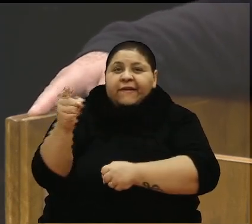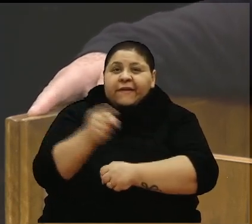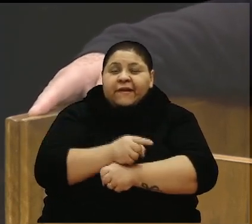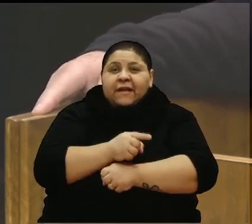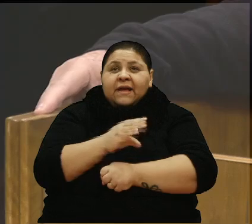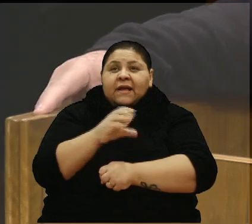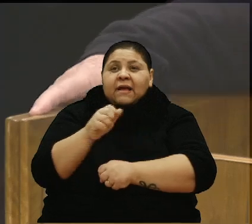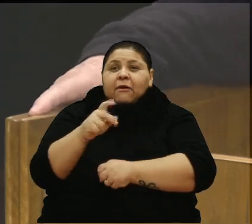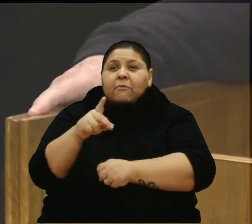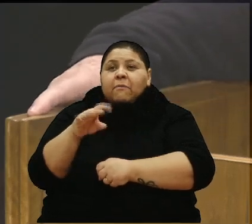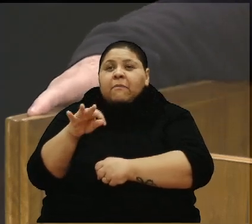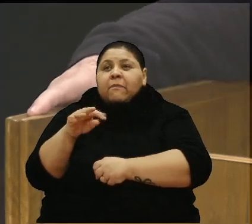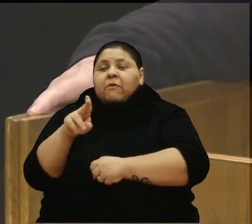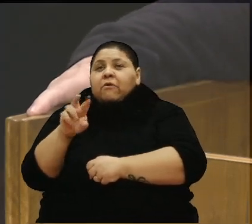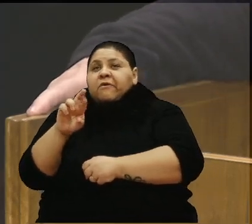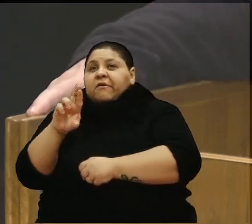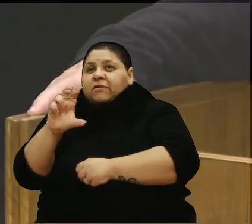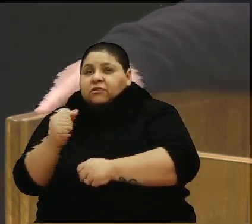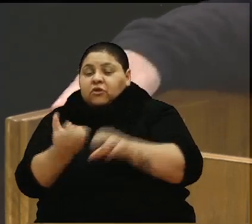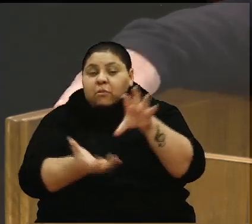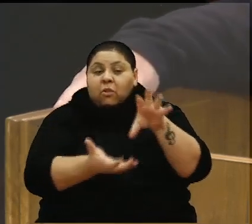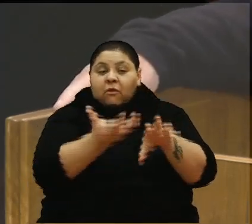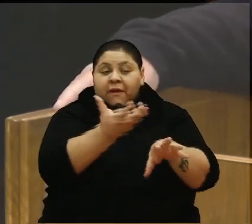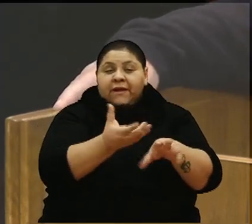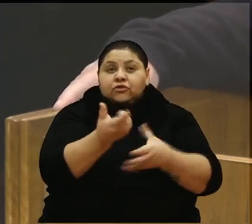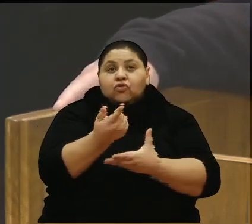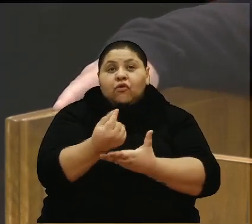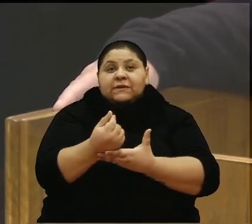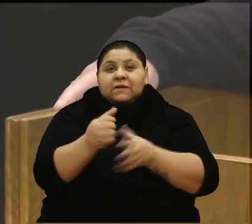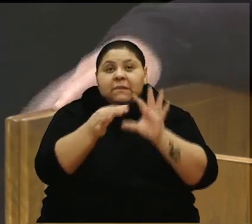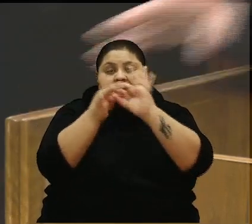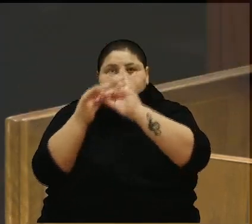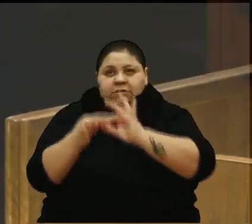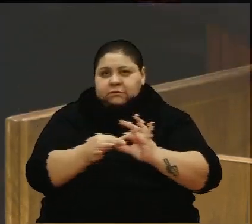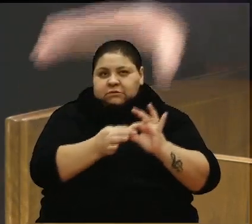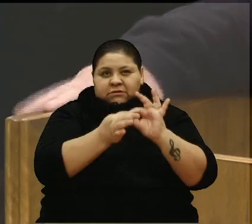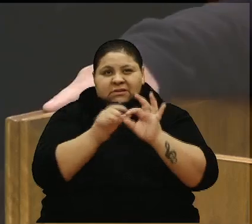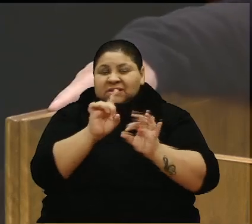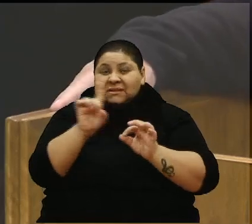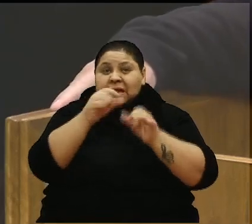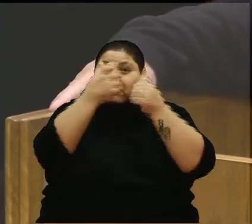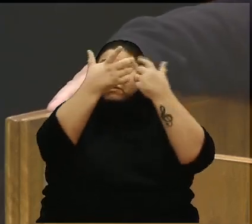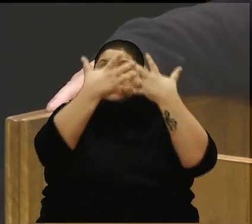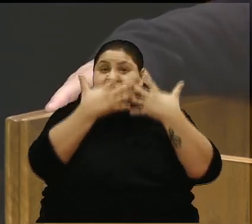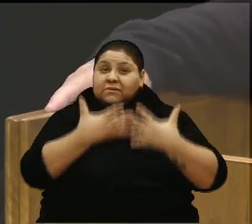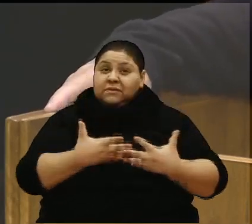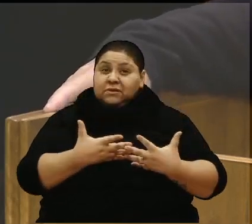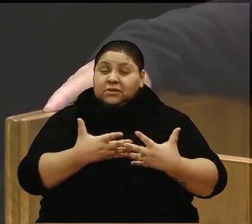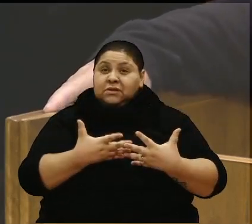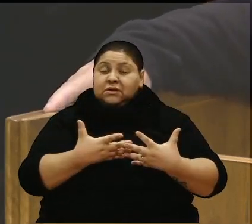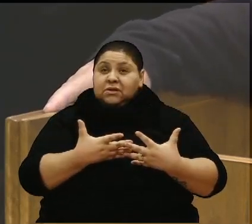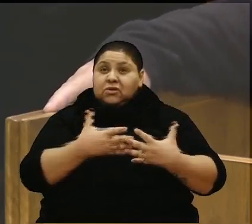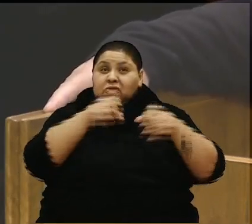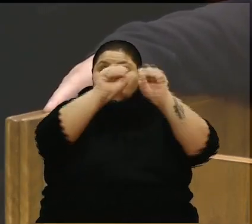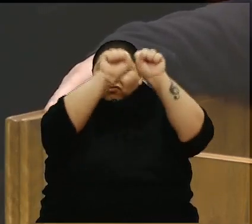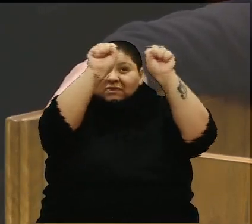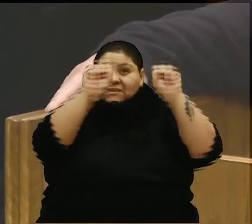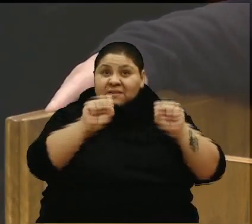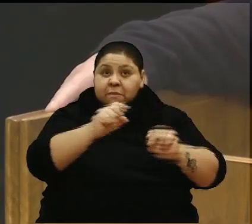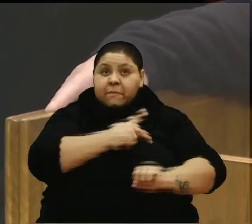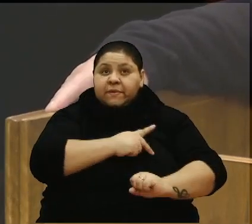Congresso do orçamento da União. Não se justifica, num regime